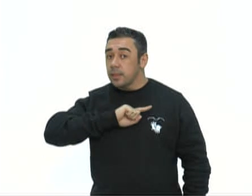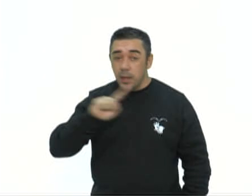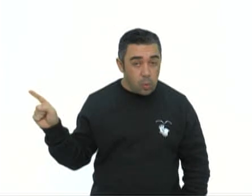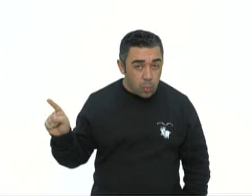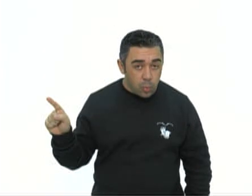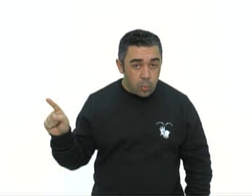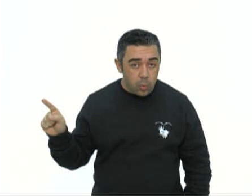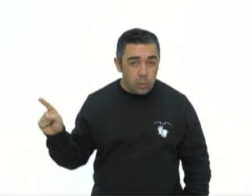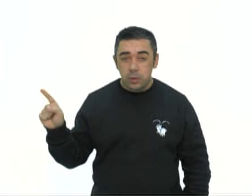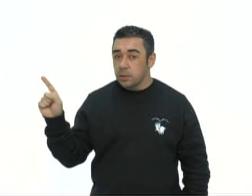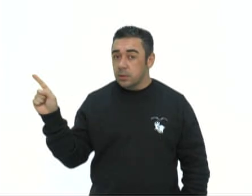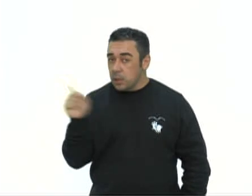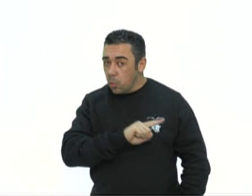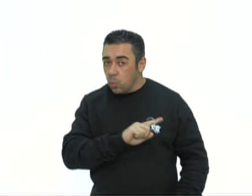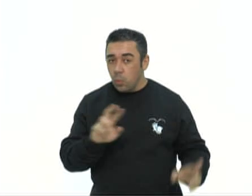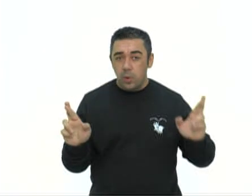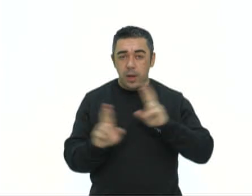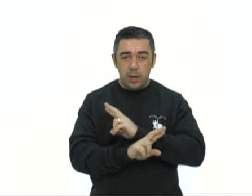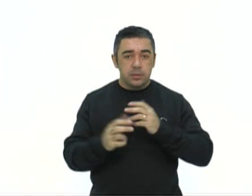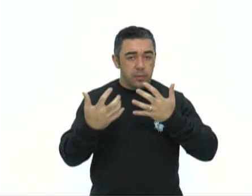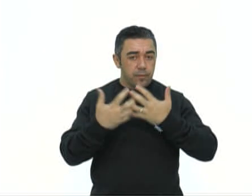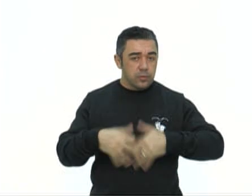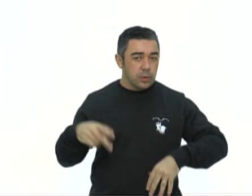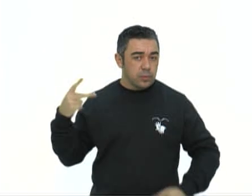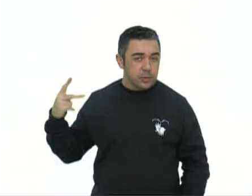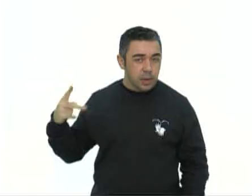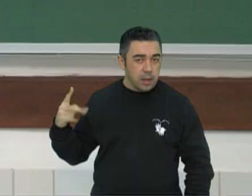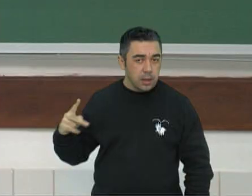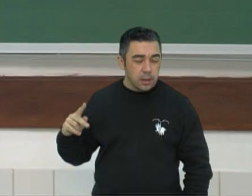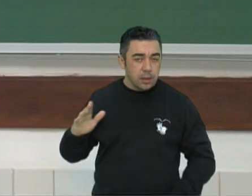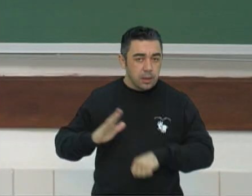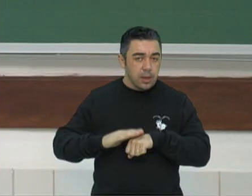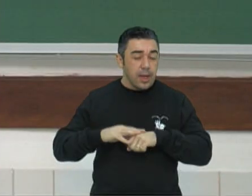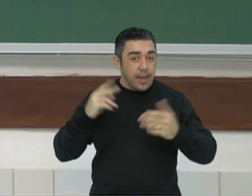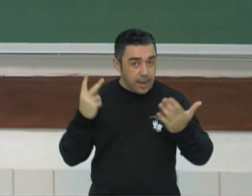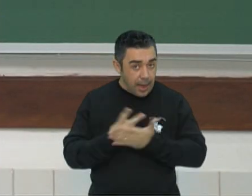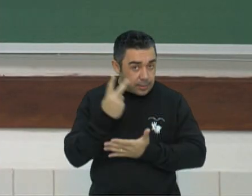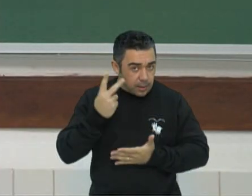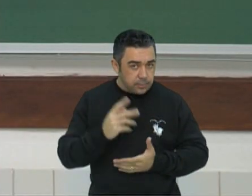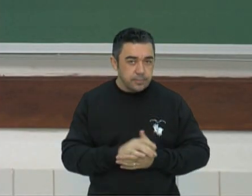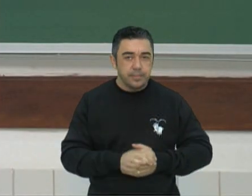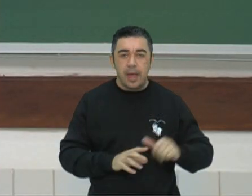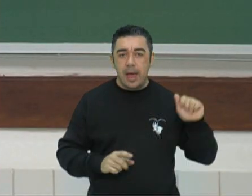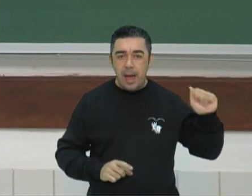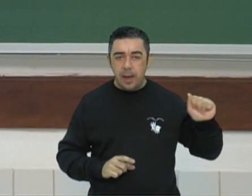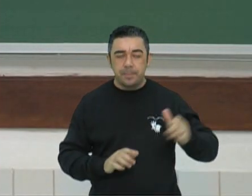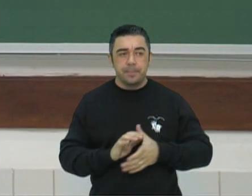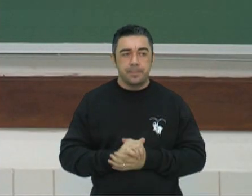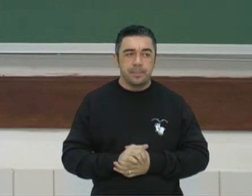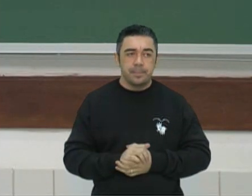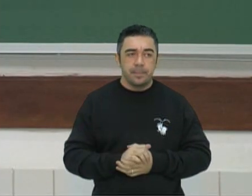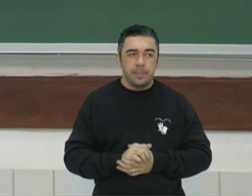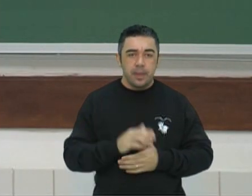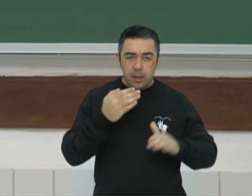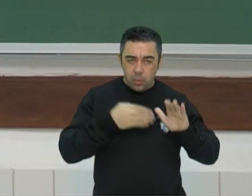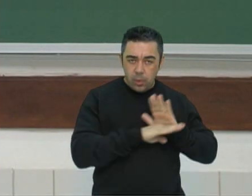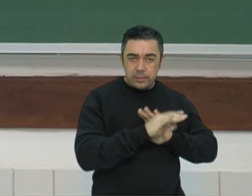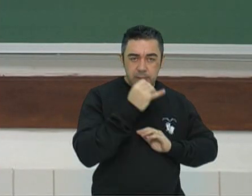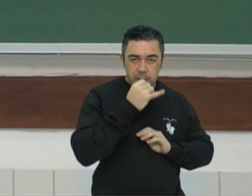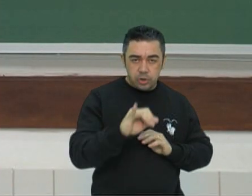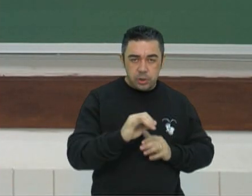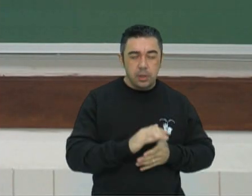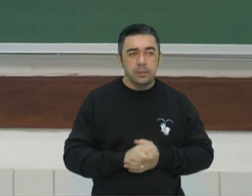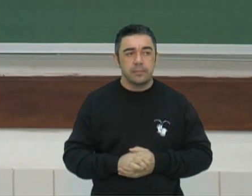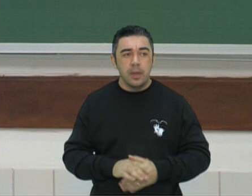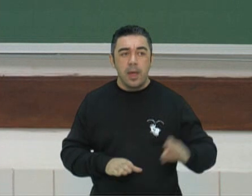seja, a que não se relaciona com uma função desse tecido, ou seja, a incorreta, né? Letra A, reserva